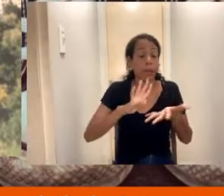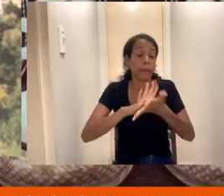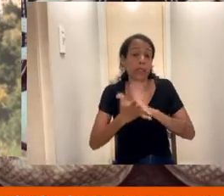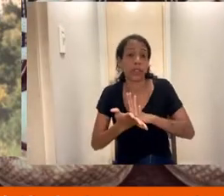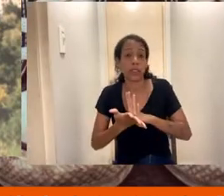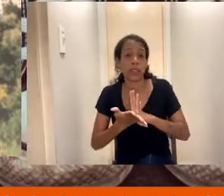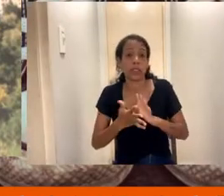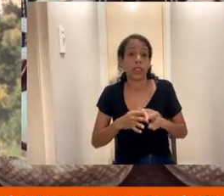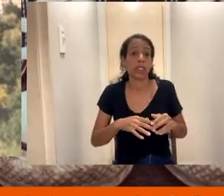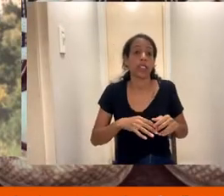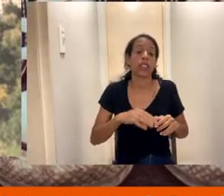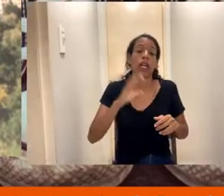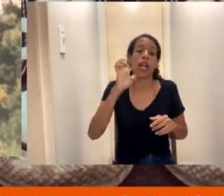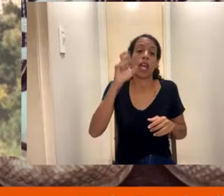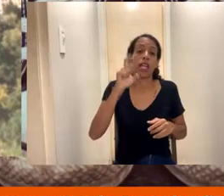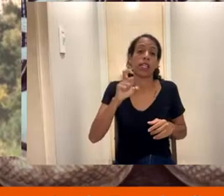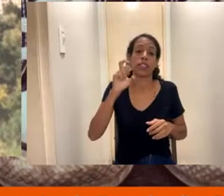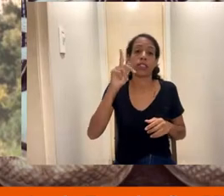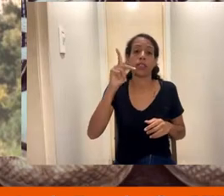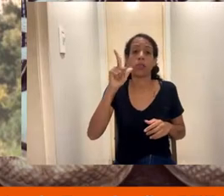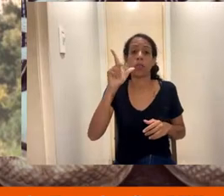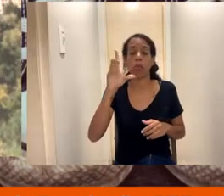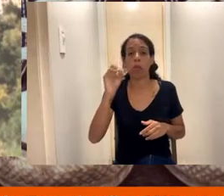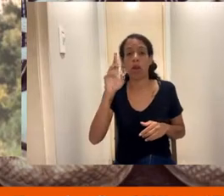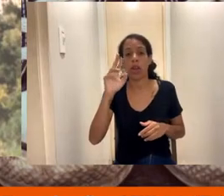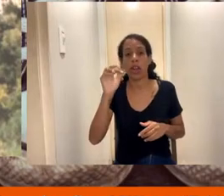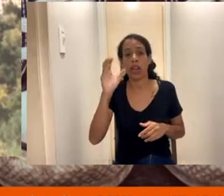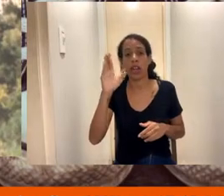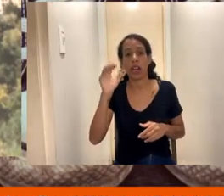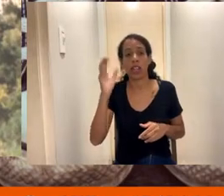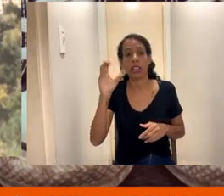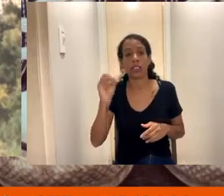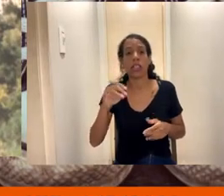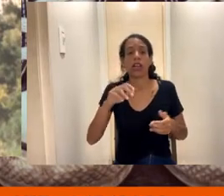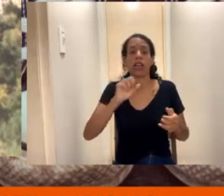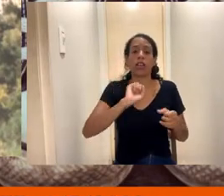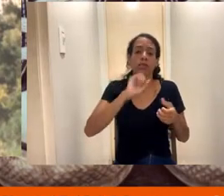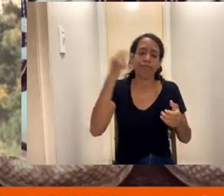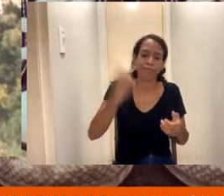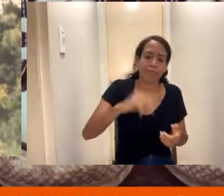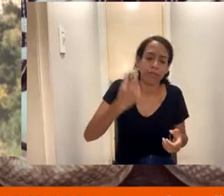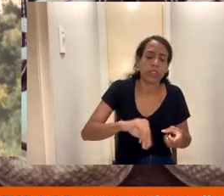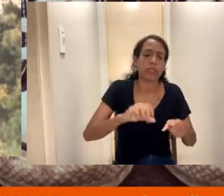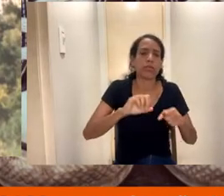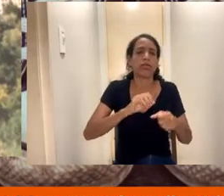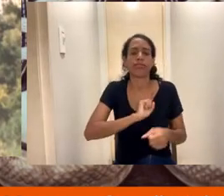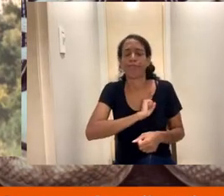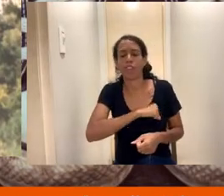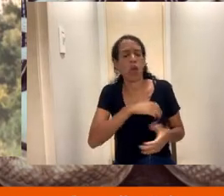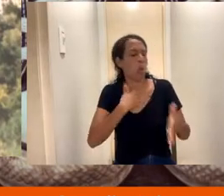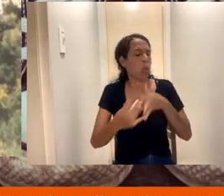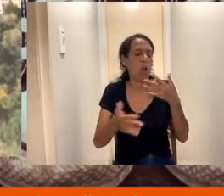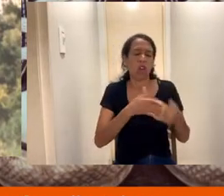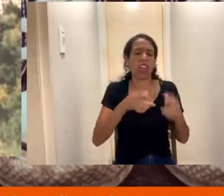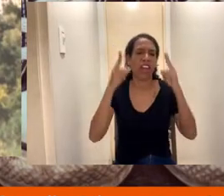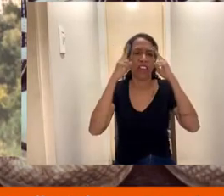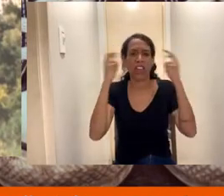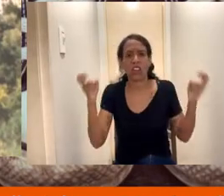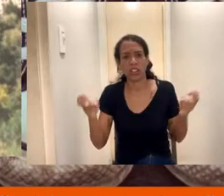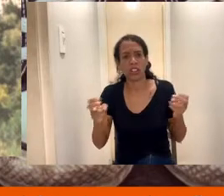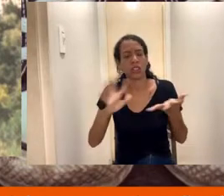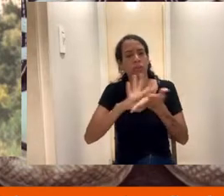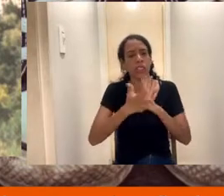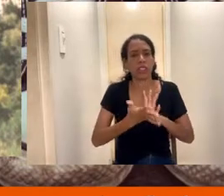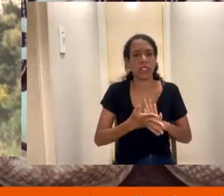discriminação, exploração, violência, crueldade, maus tratos ou qualquer forma, né, de